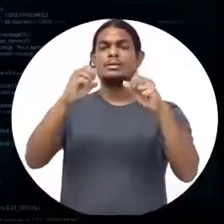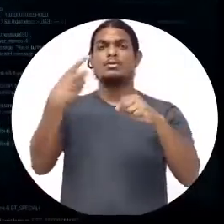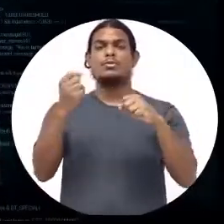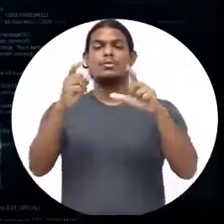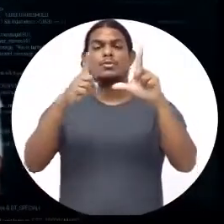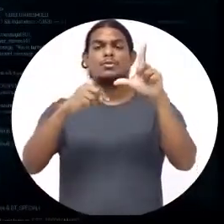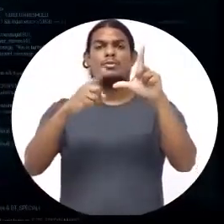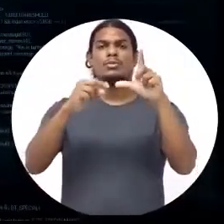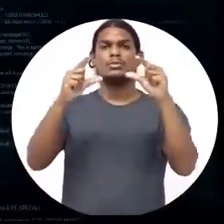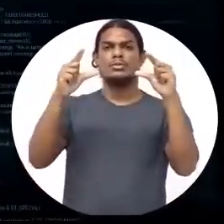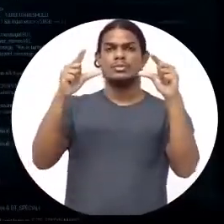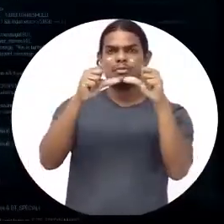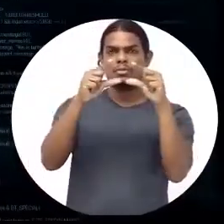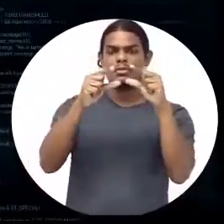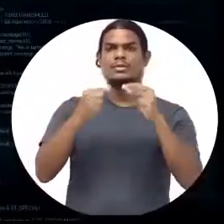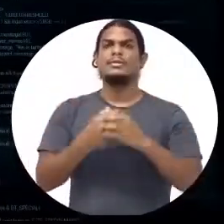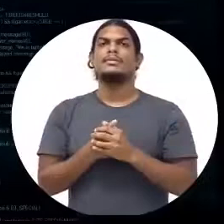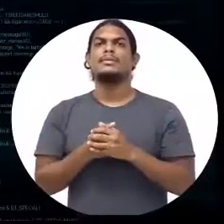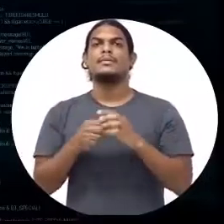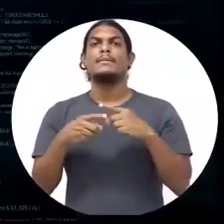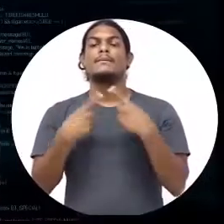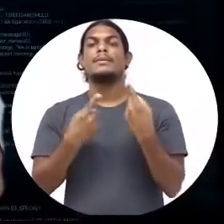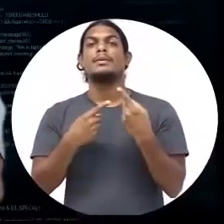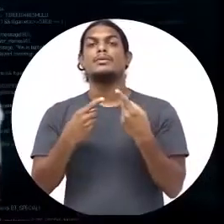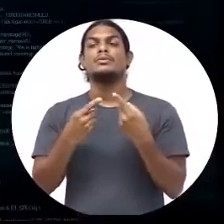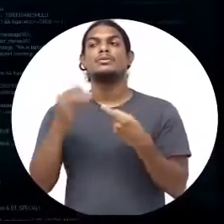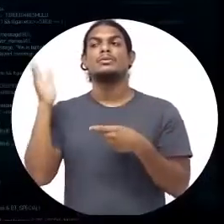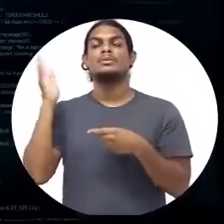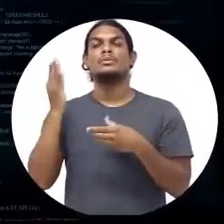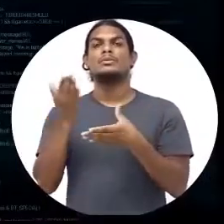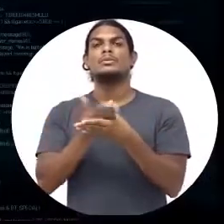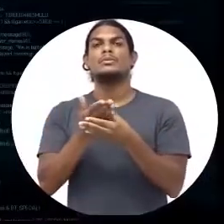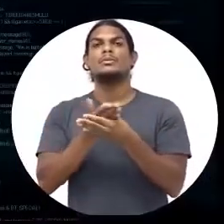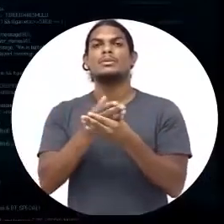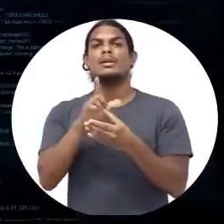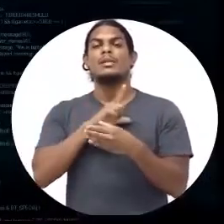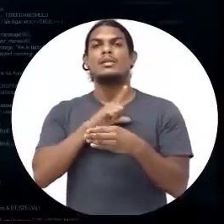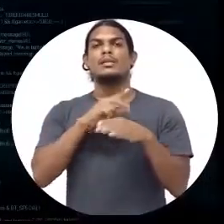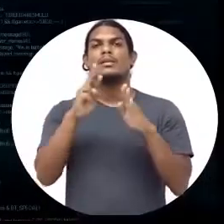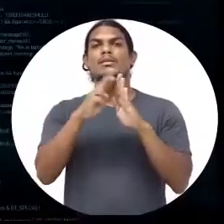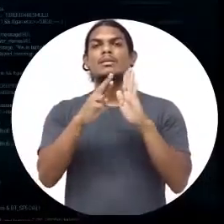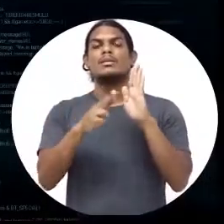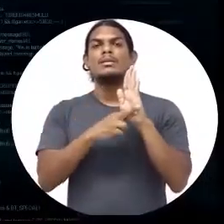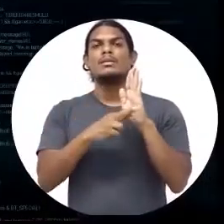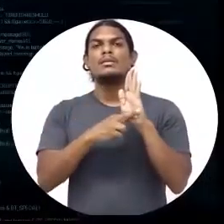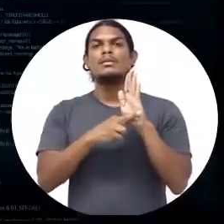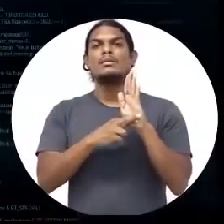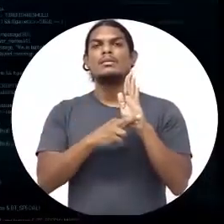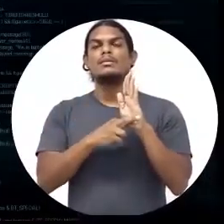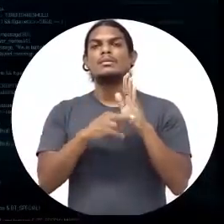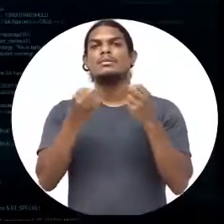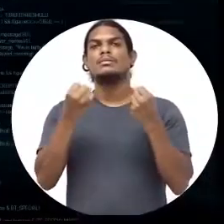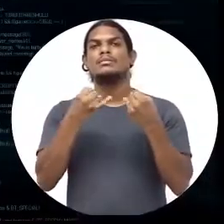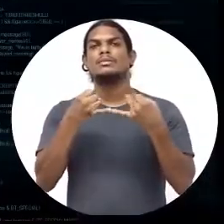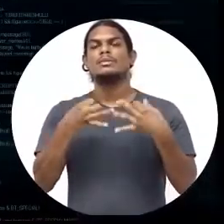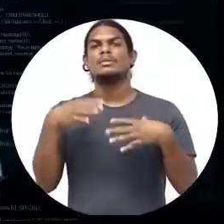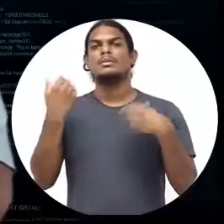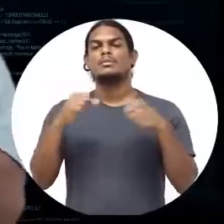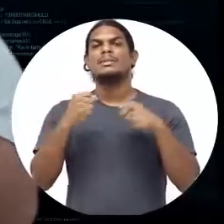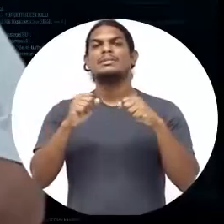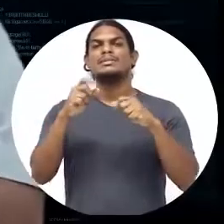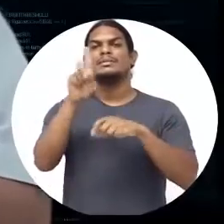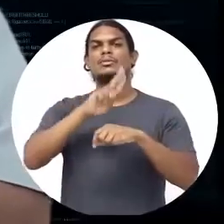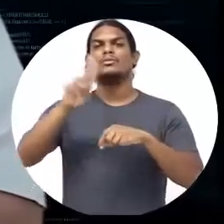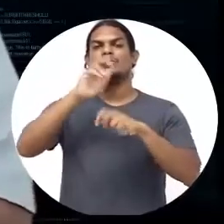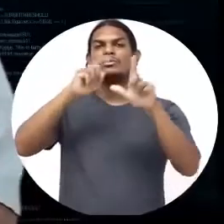HTML, mas o doctype existe uma regra que especifica que ele tem que ser em maiúscula.